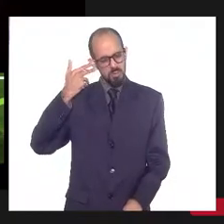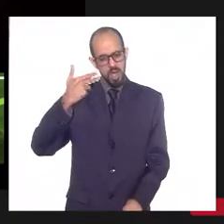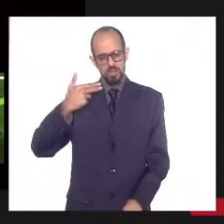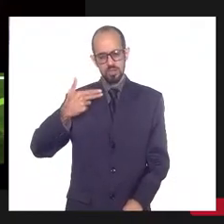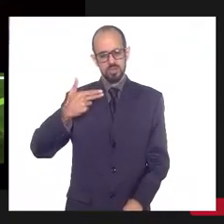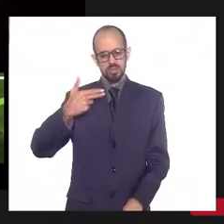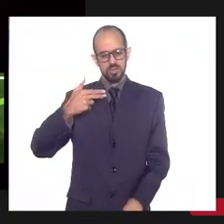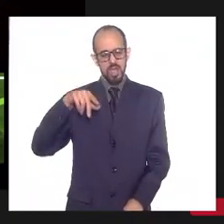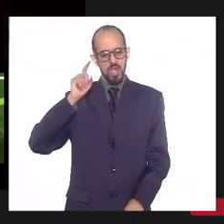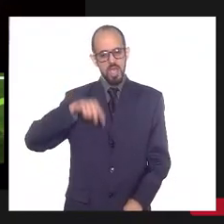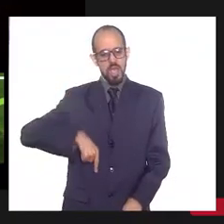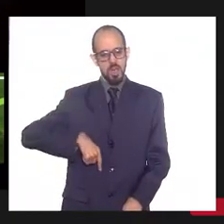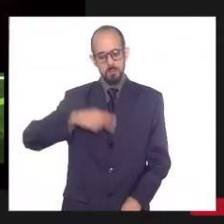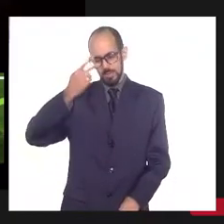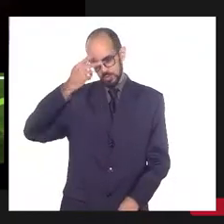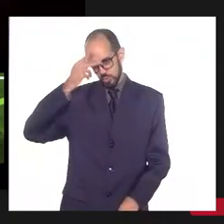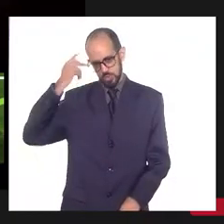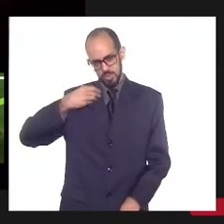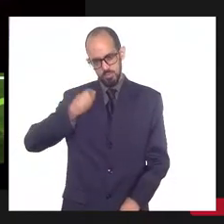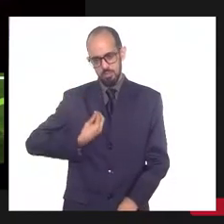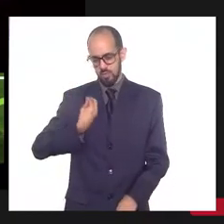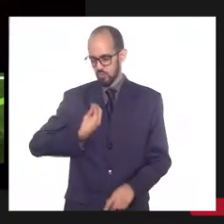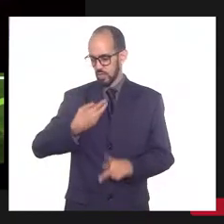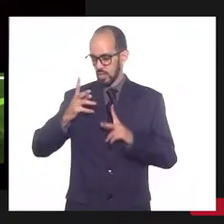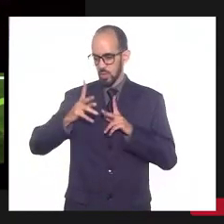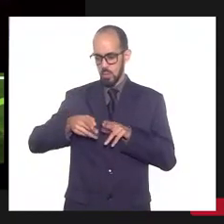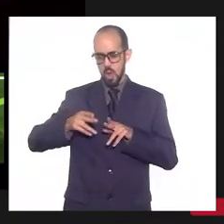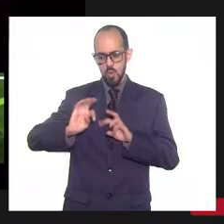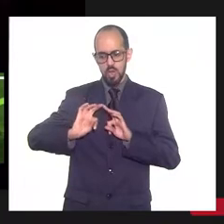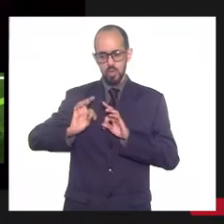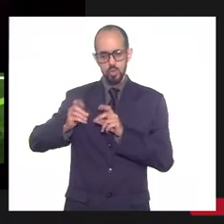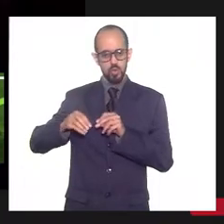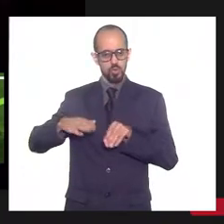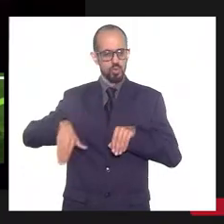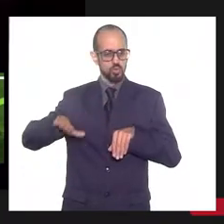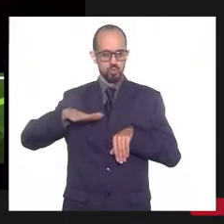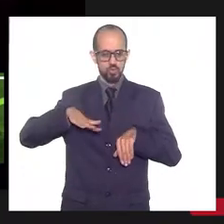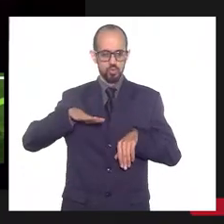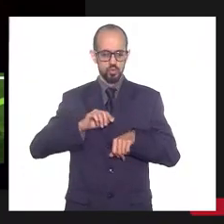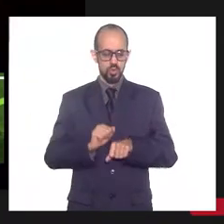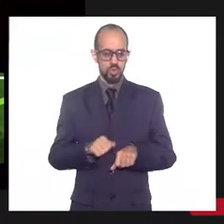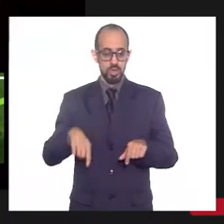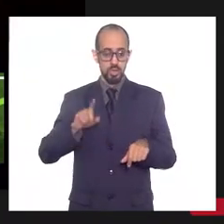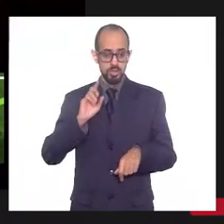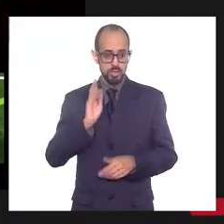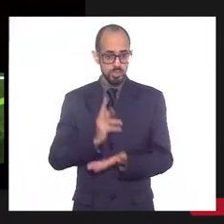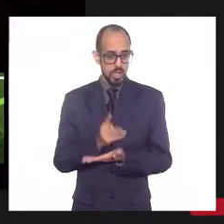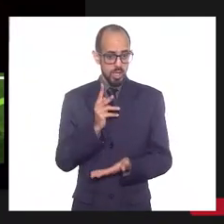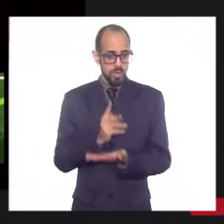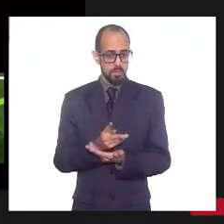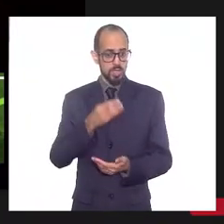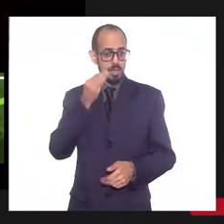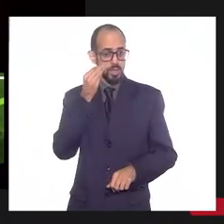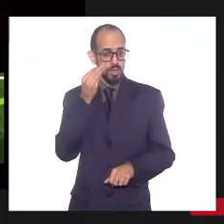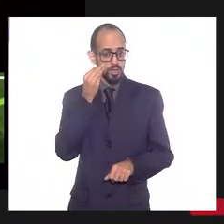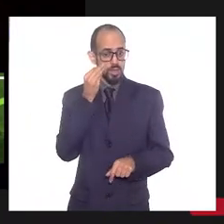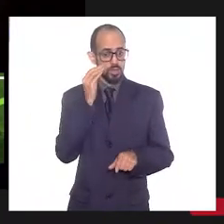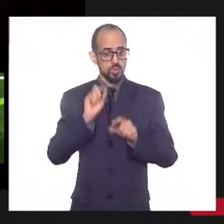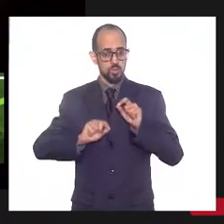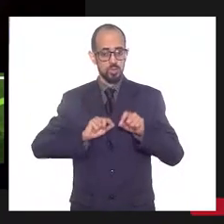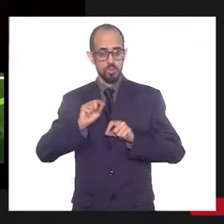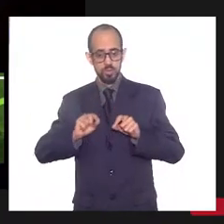pessoas e tem uma vida igual a todo mundo e Na tentativa sempre de